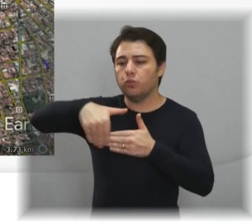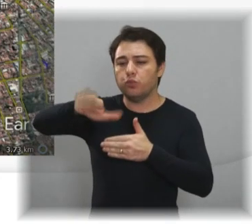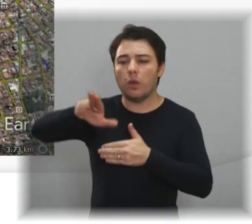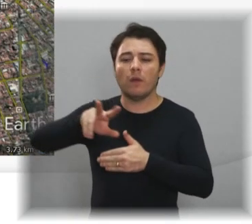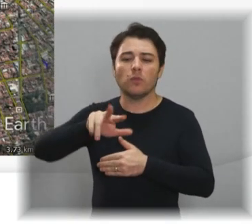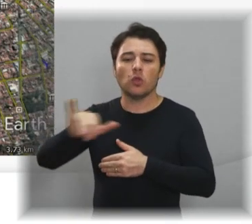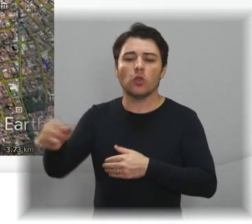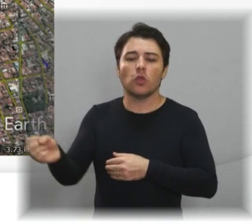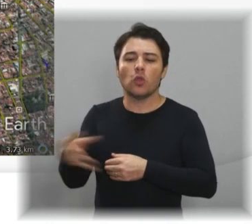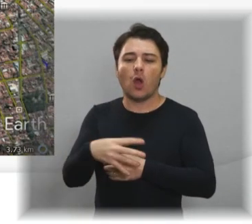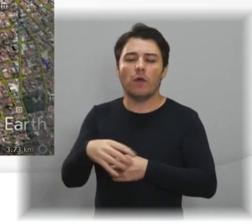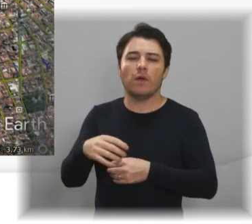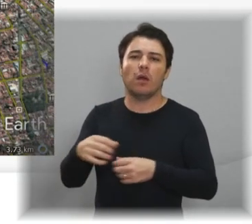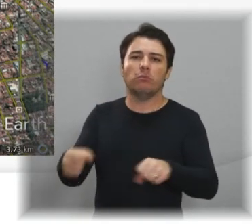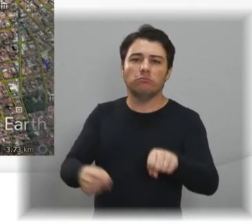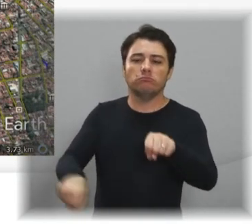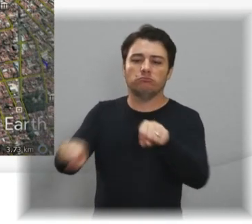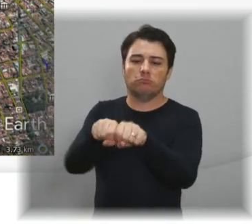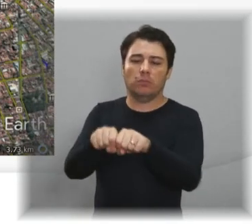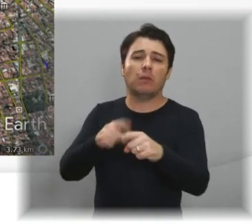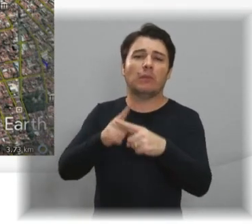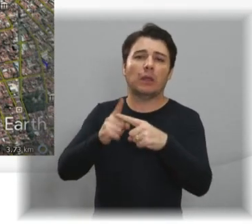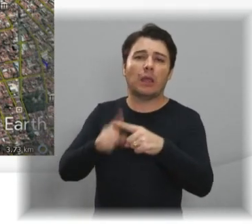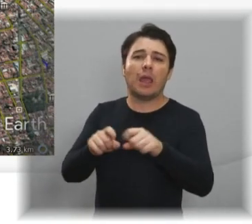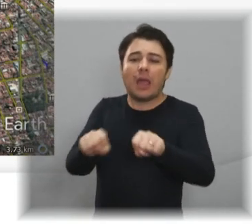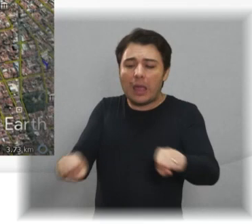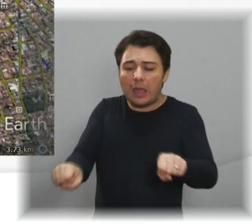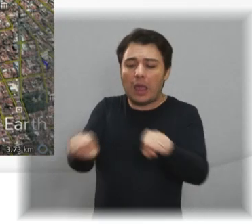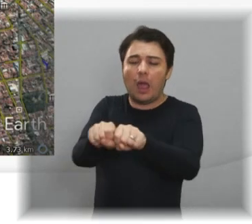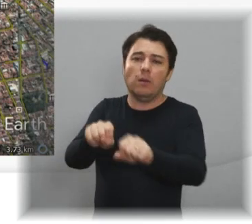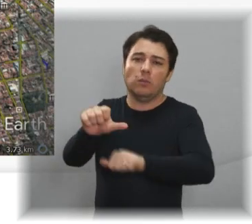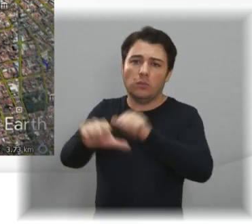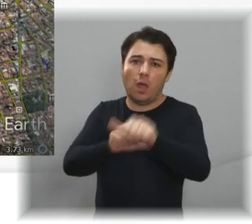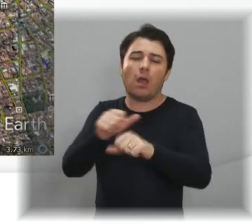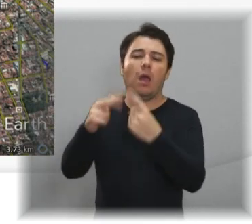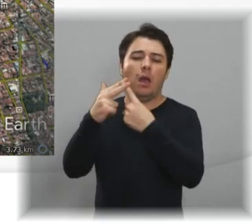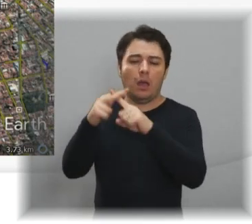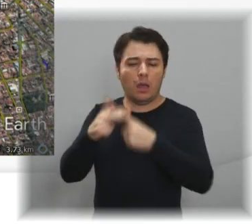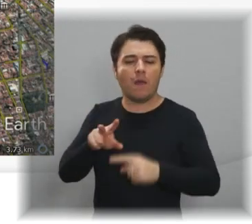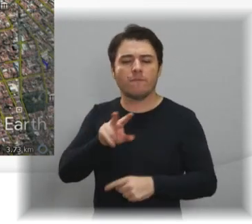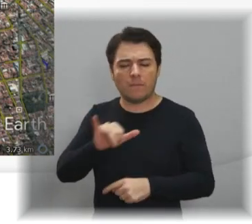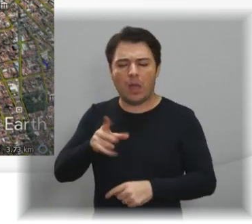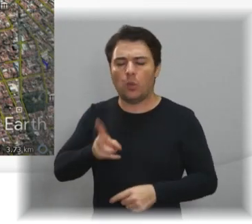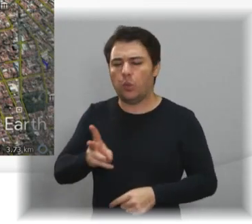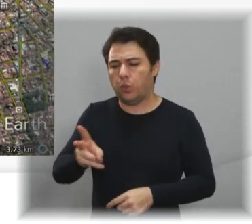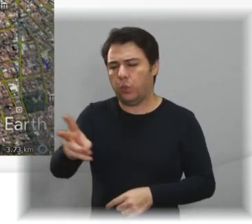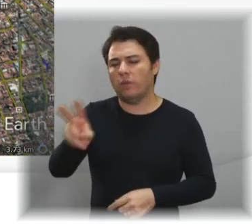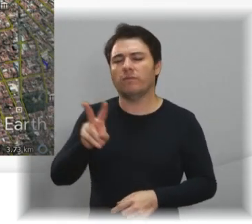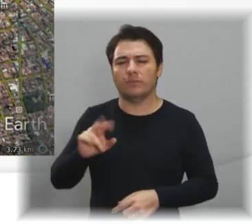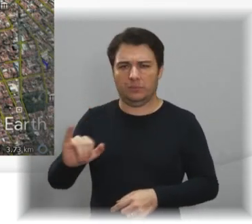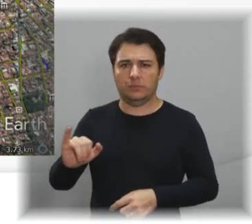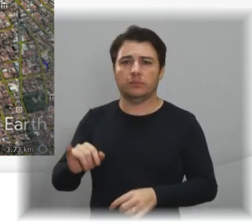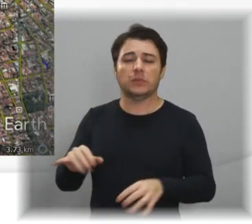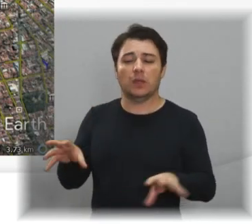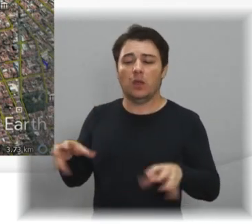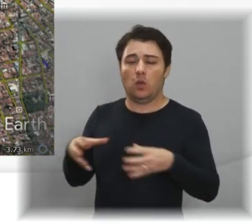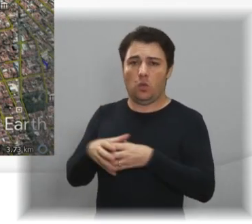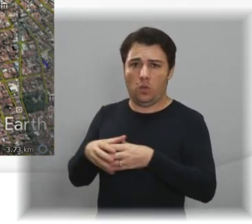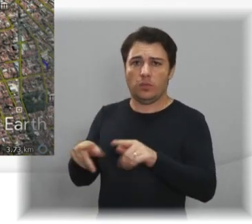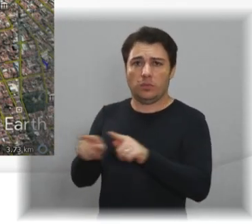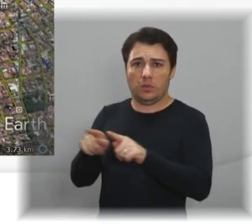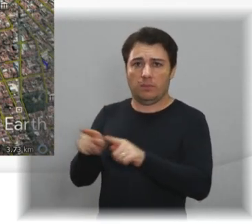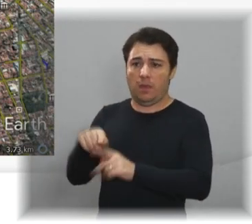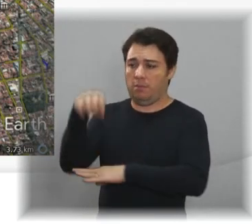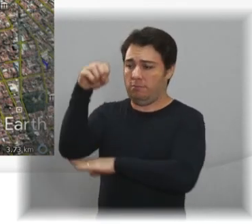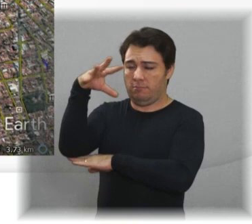colocar de equipamento na rede essa troca de cabo a manutenção vai continuar não o que eu falei a equipe de